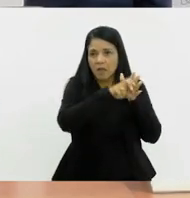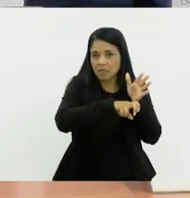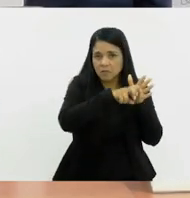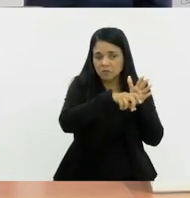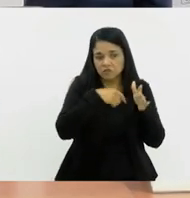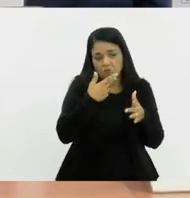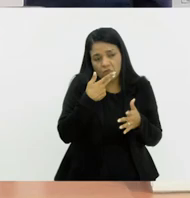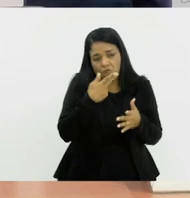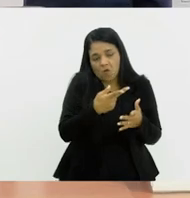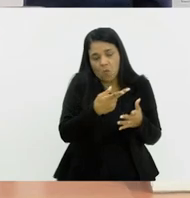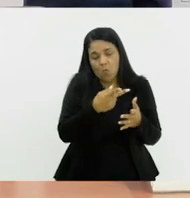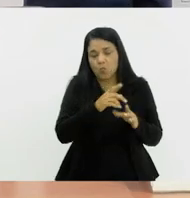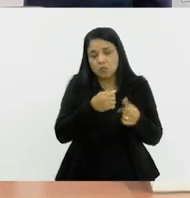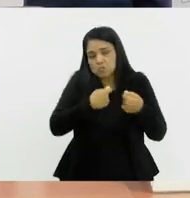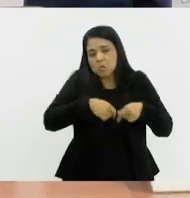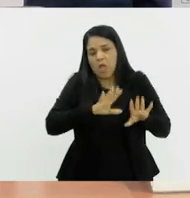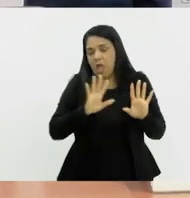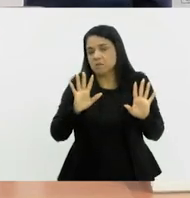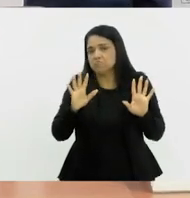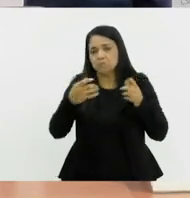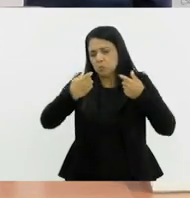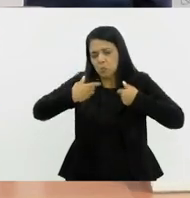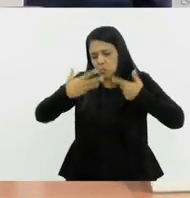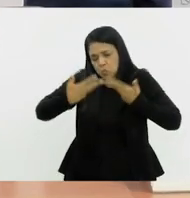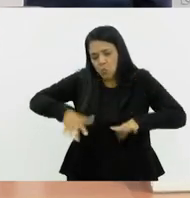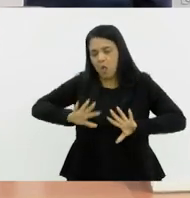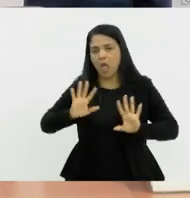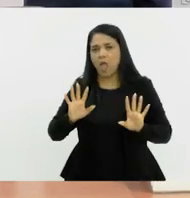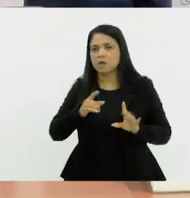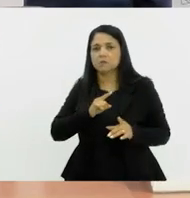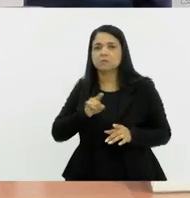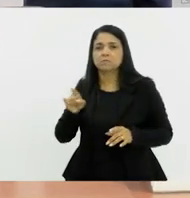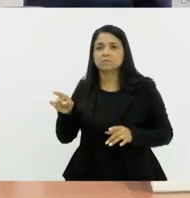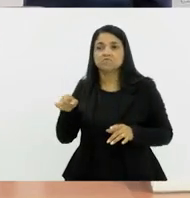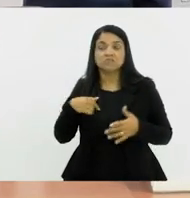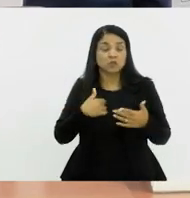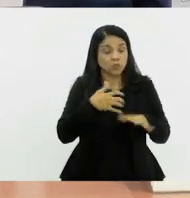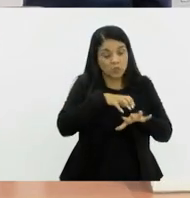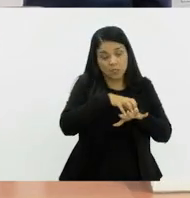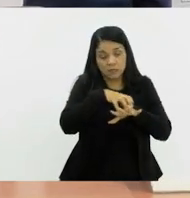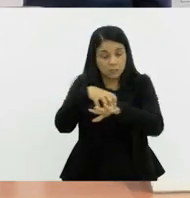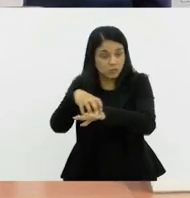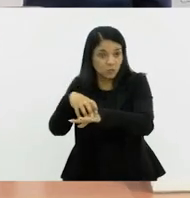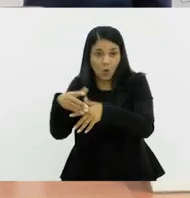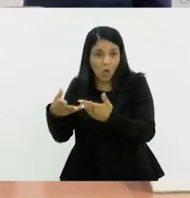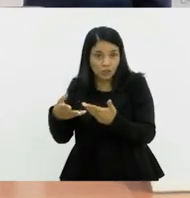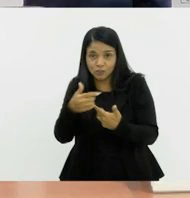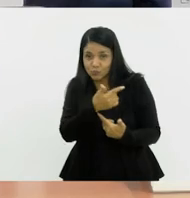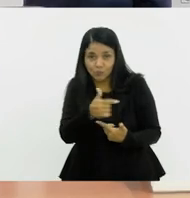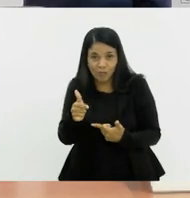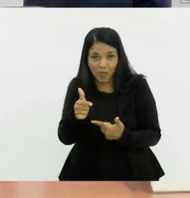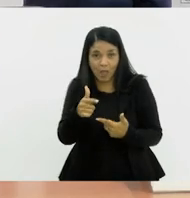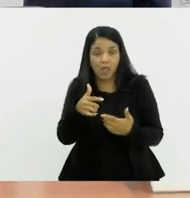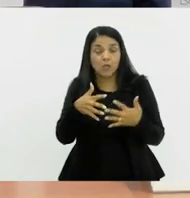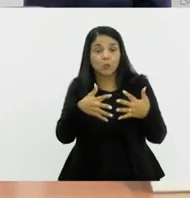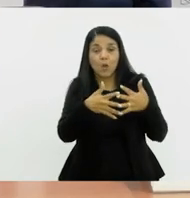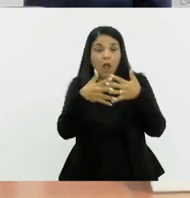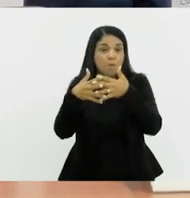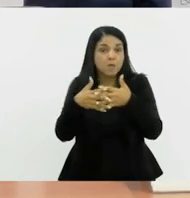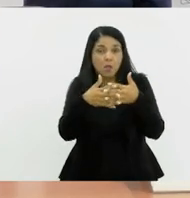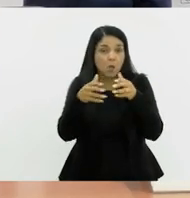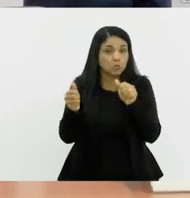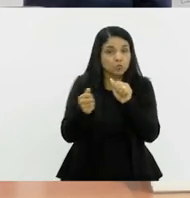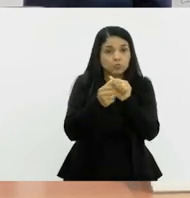duvido. Não duvido, porque, para chegar lá, não existe transporte sanitário, ele é colocado num caminhão junto com outros 20